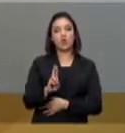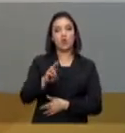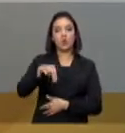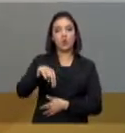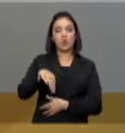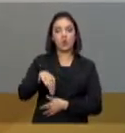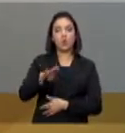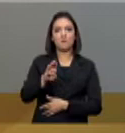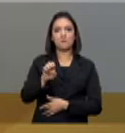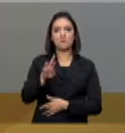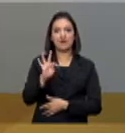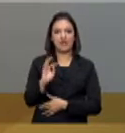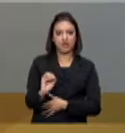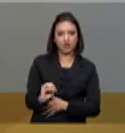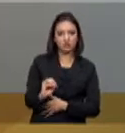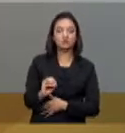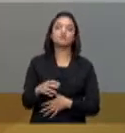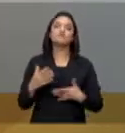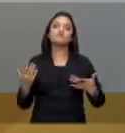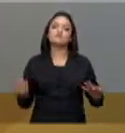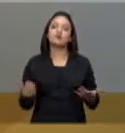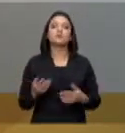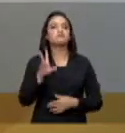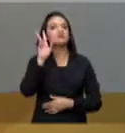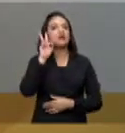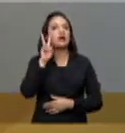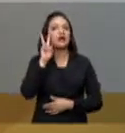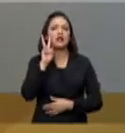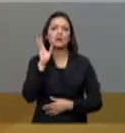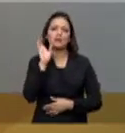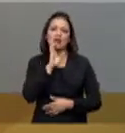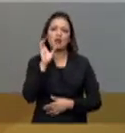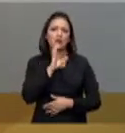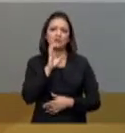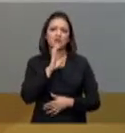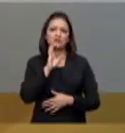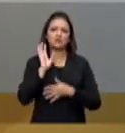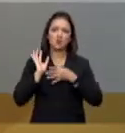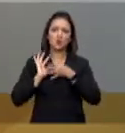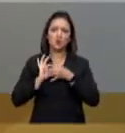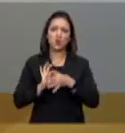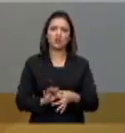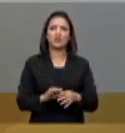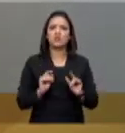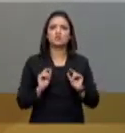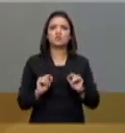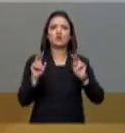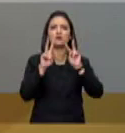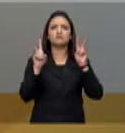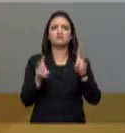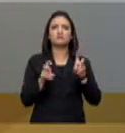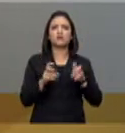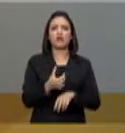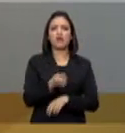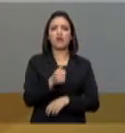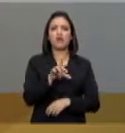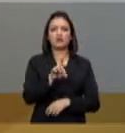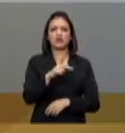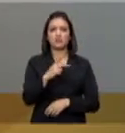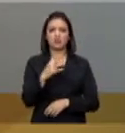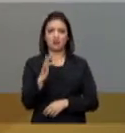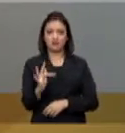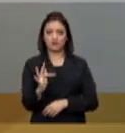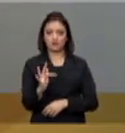Vou relembrar rapidamente, senhor presidente, o que se põe nessa arguição de descumprimento de preceito fundamental apenas para a explicação